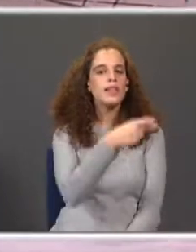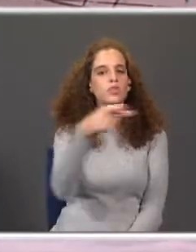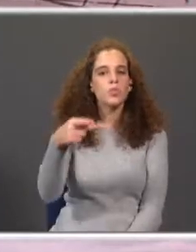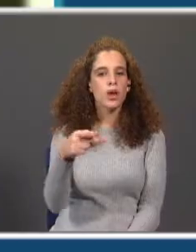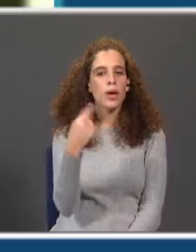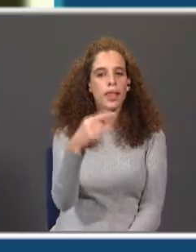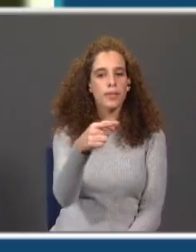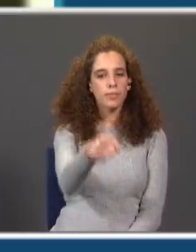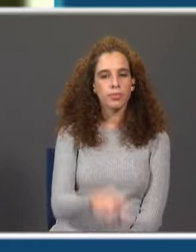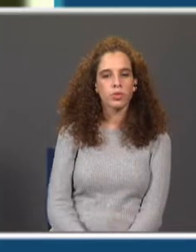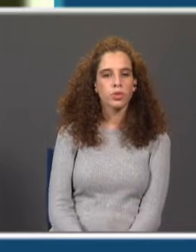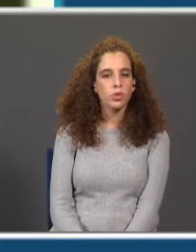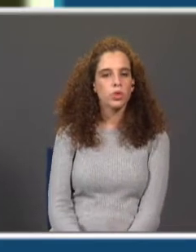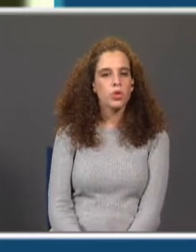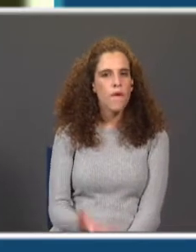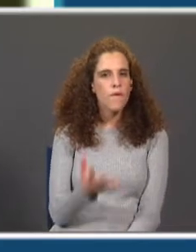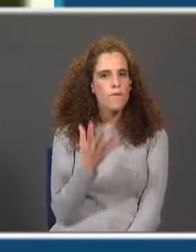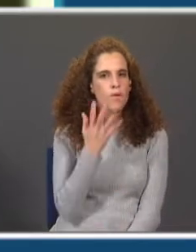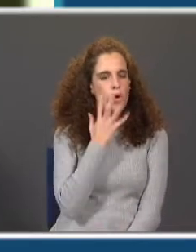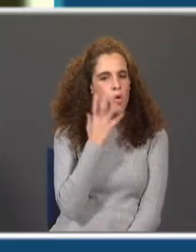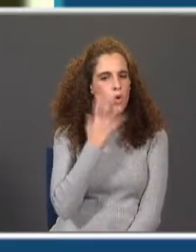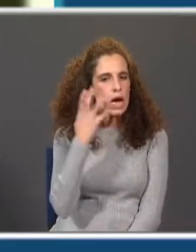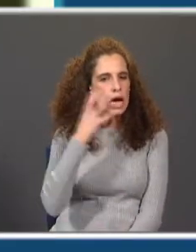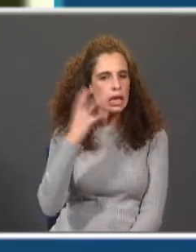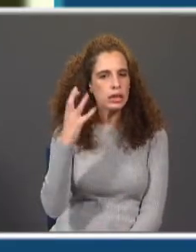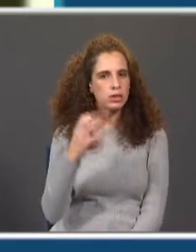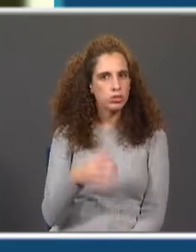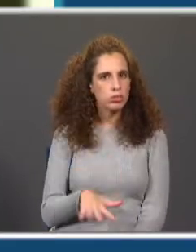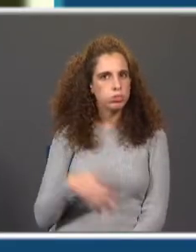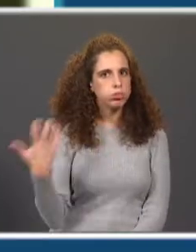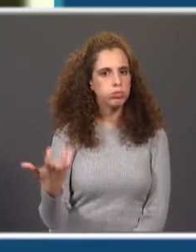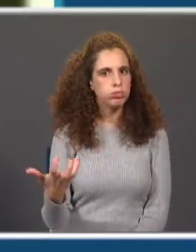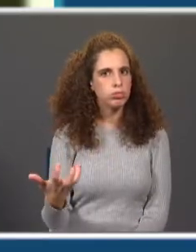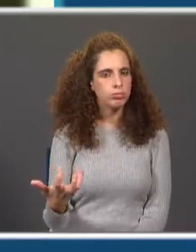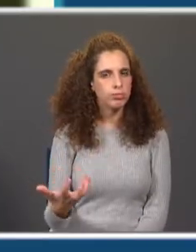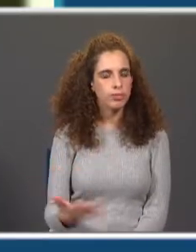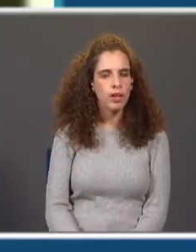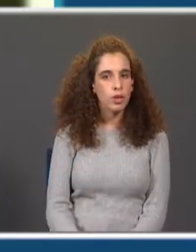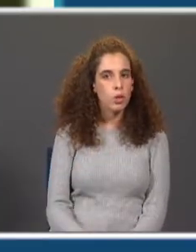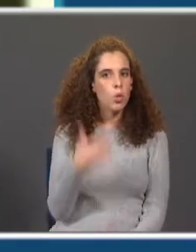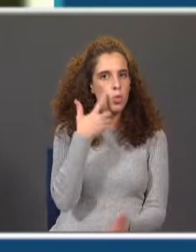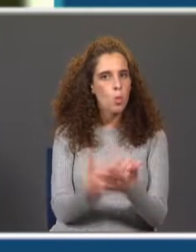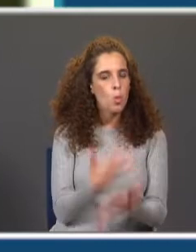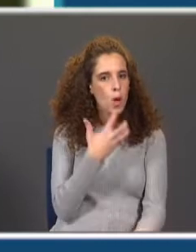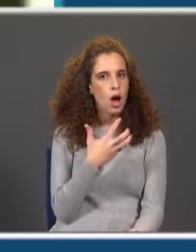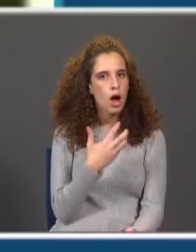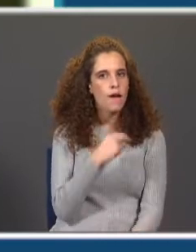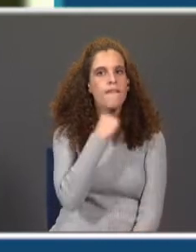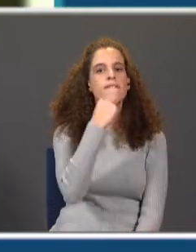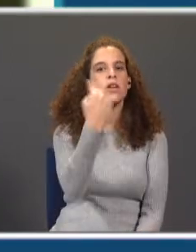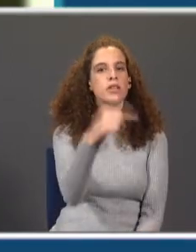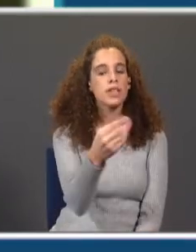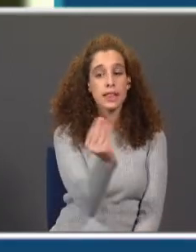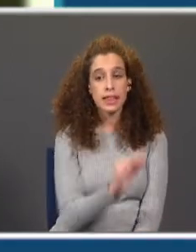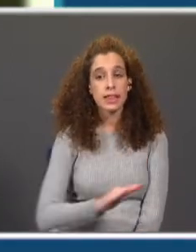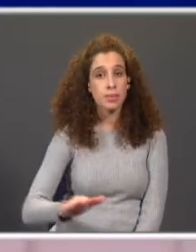mãe? Um rugido muito enfurecido. Repara o impacto que aquela voz tem no menino